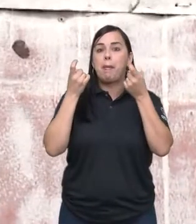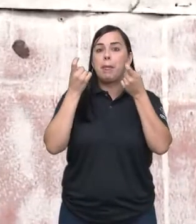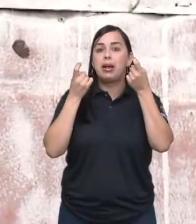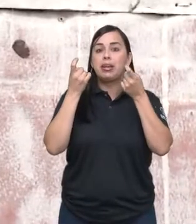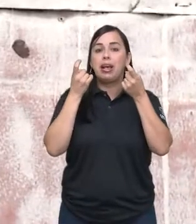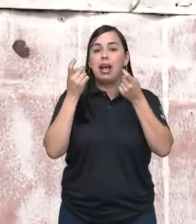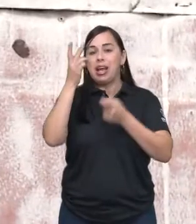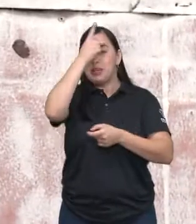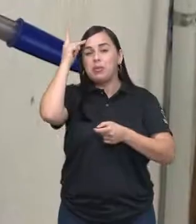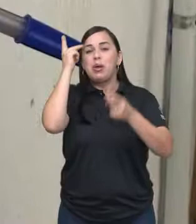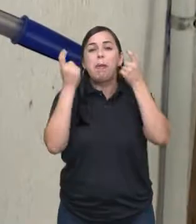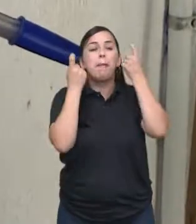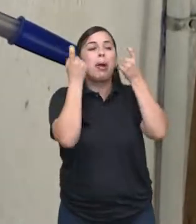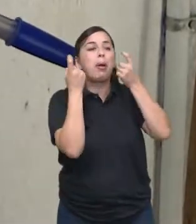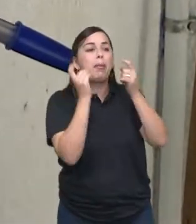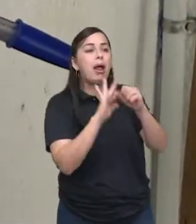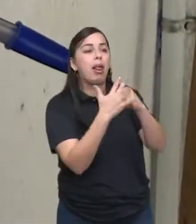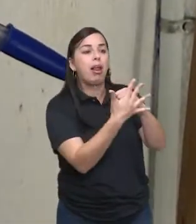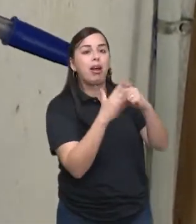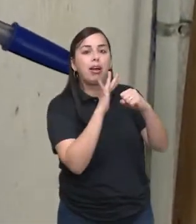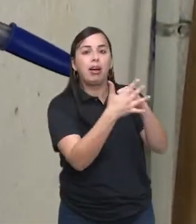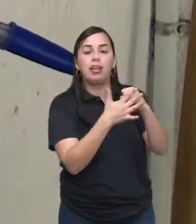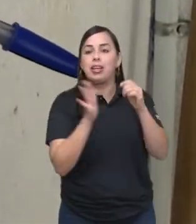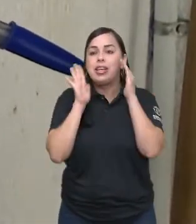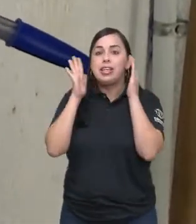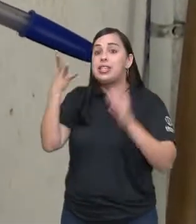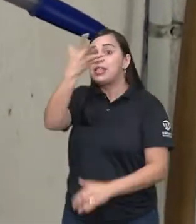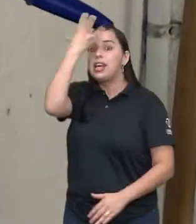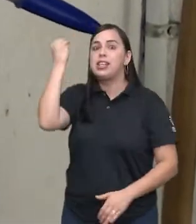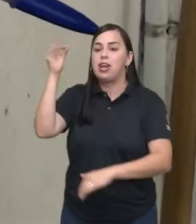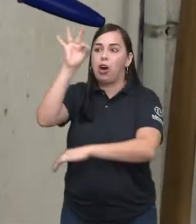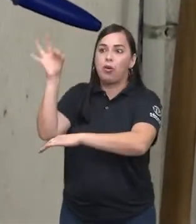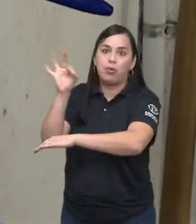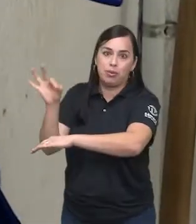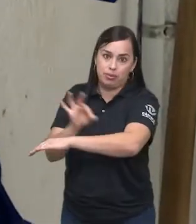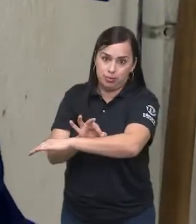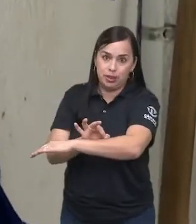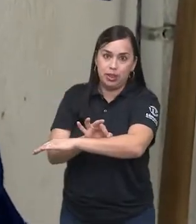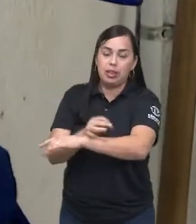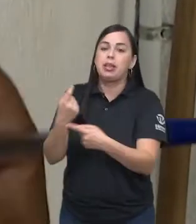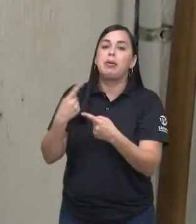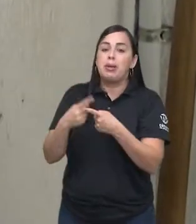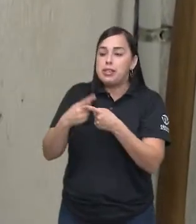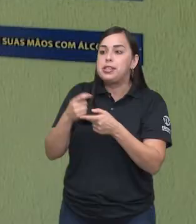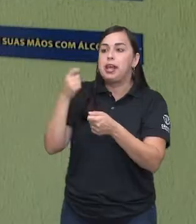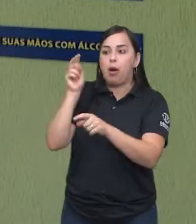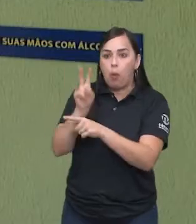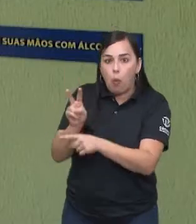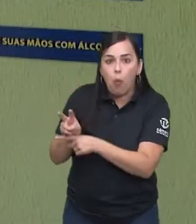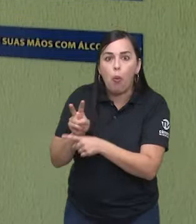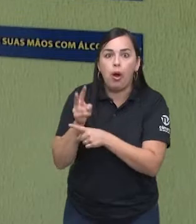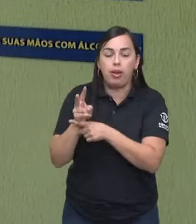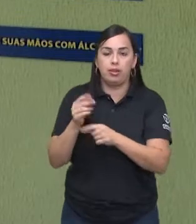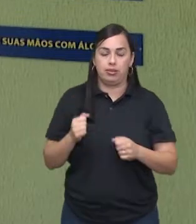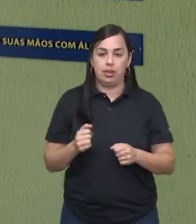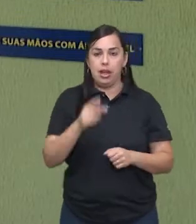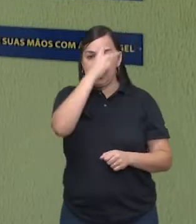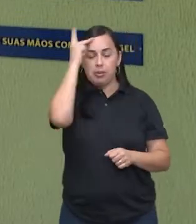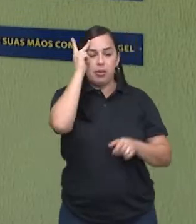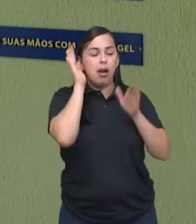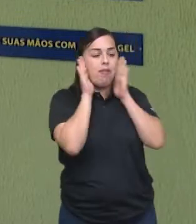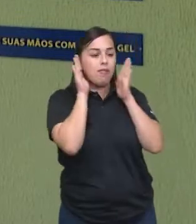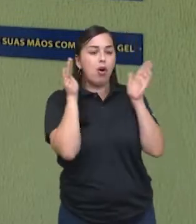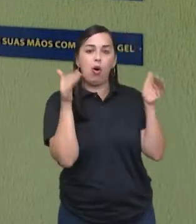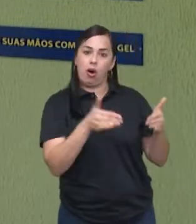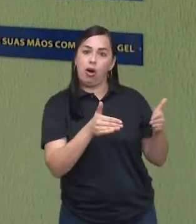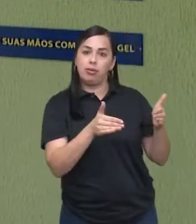com a Covid-19, que deixou as pessoas menos focadas nos cuidados básicos em casa. As pessoas focaram muito